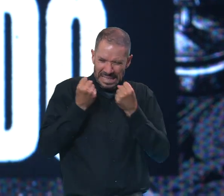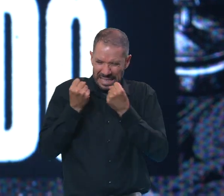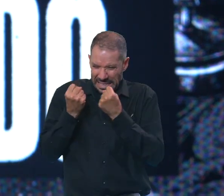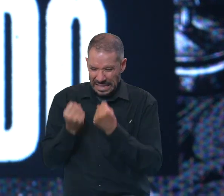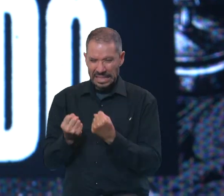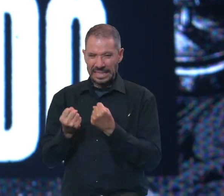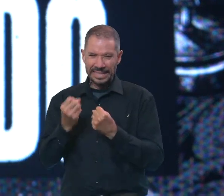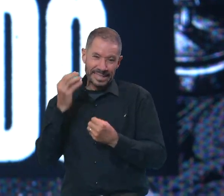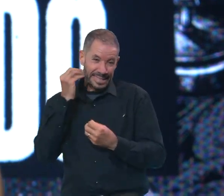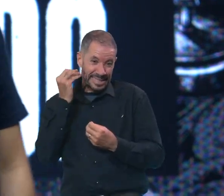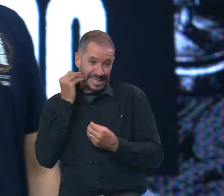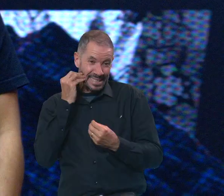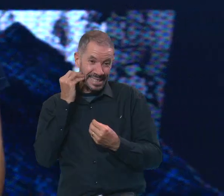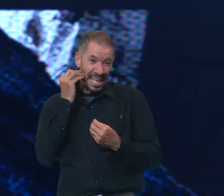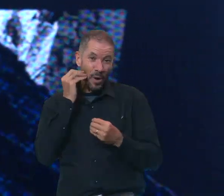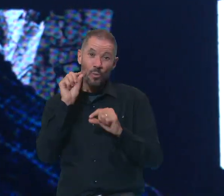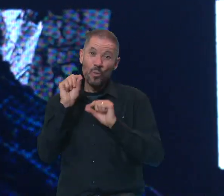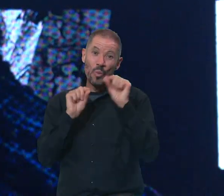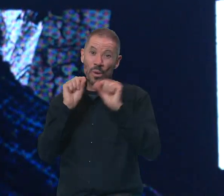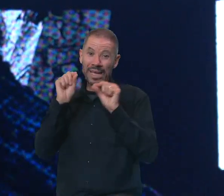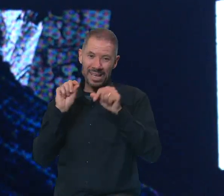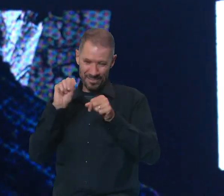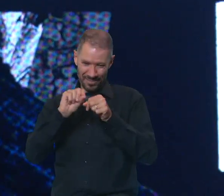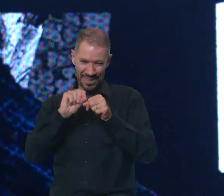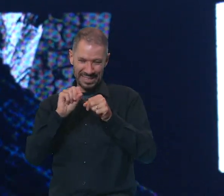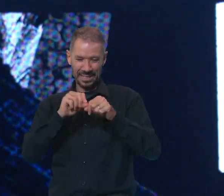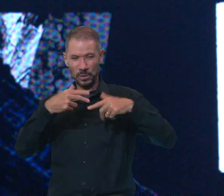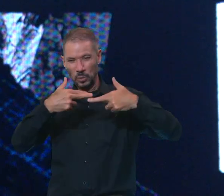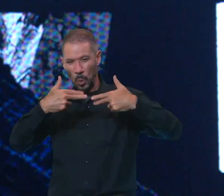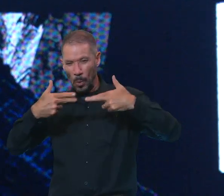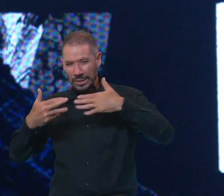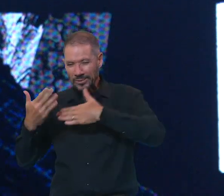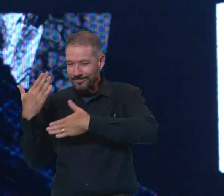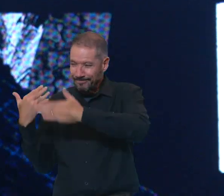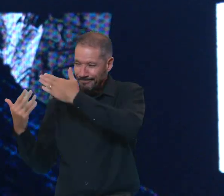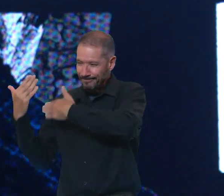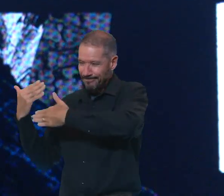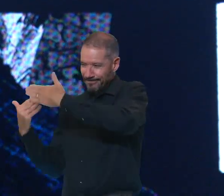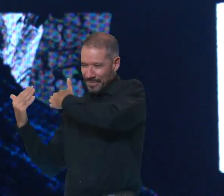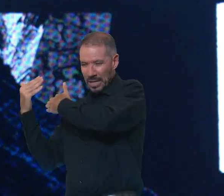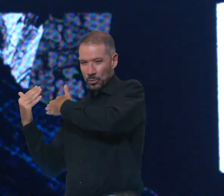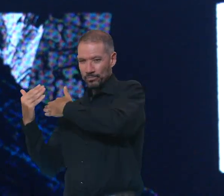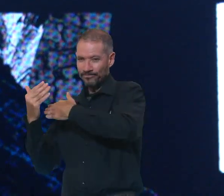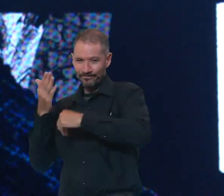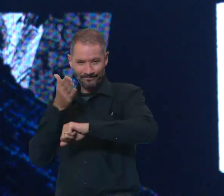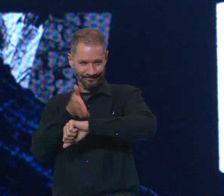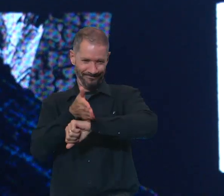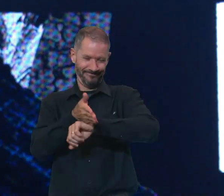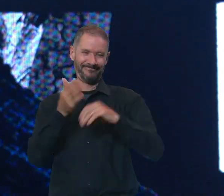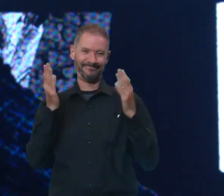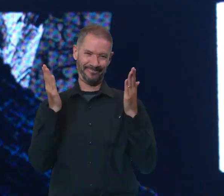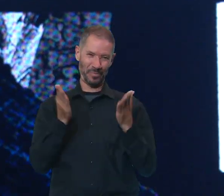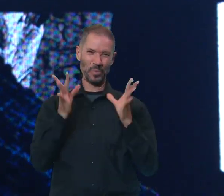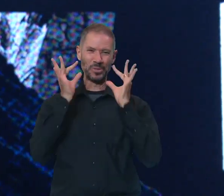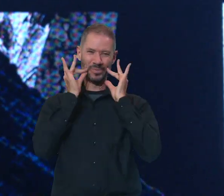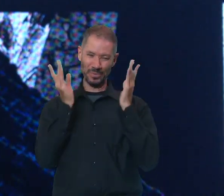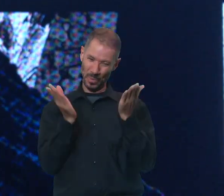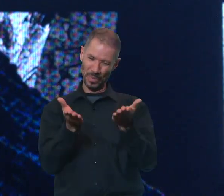ficar tentando fazer com que as coisas do passado não façam parte mais do nosso